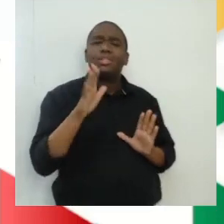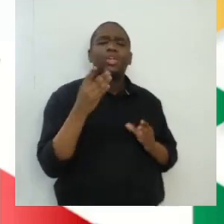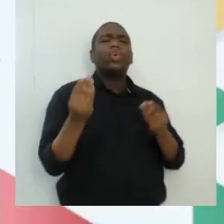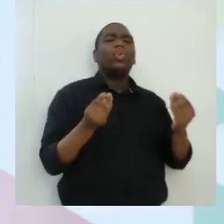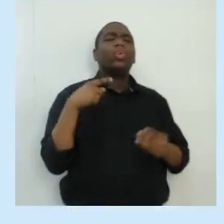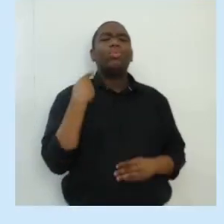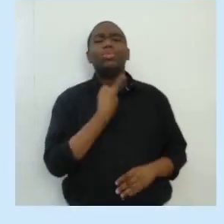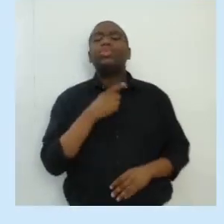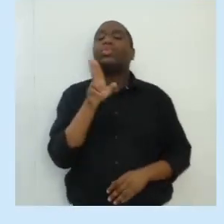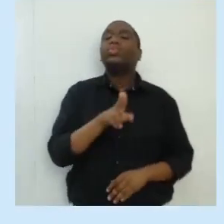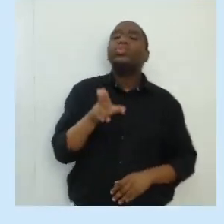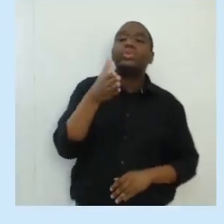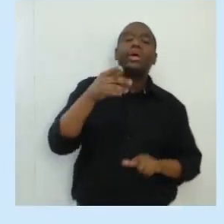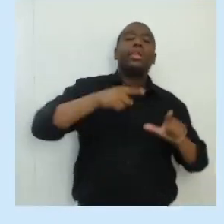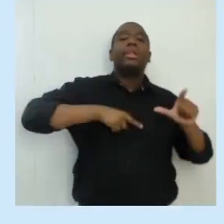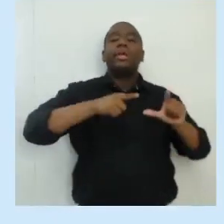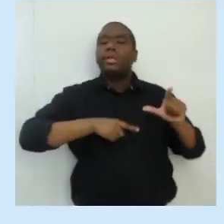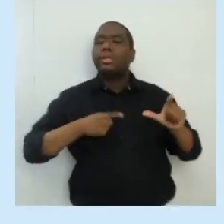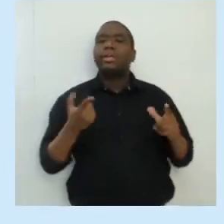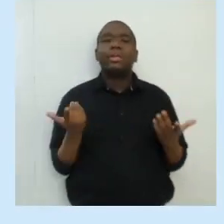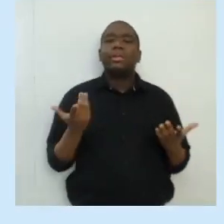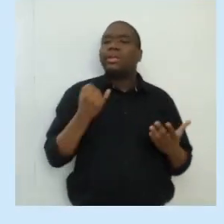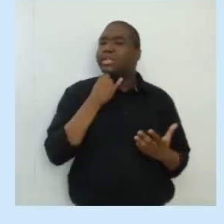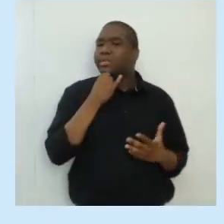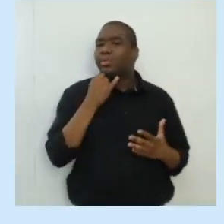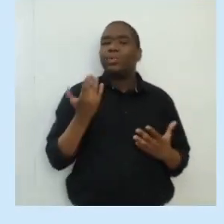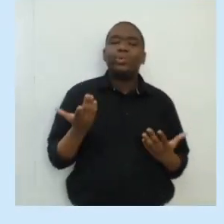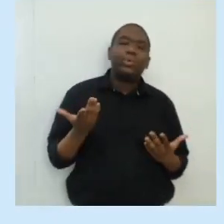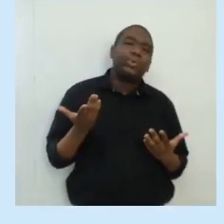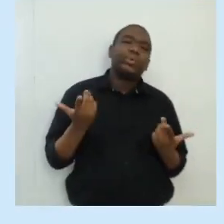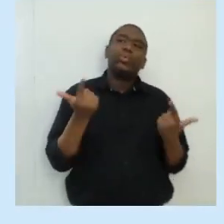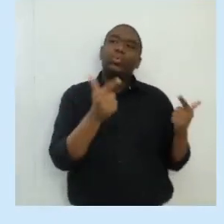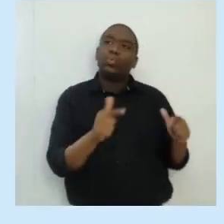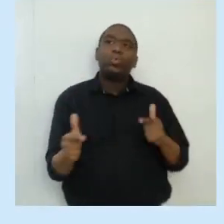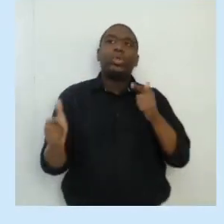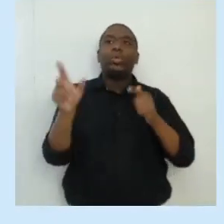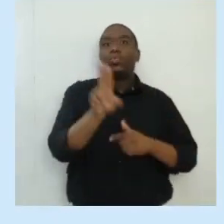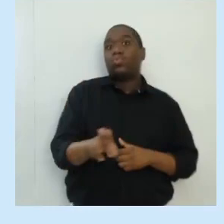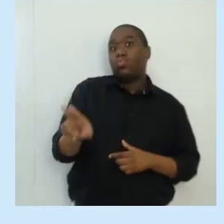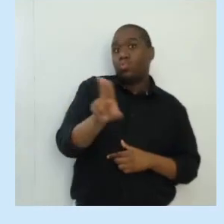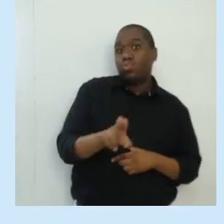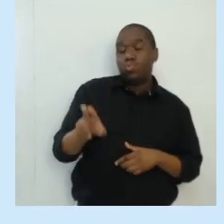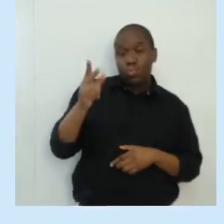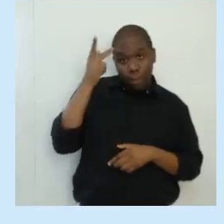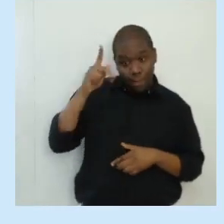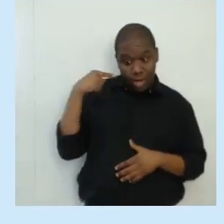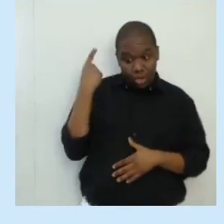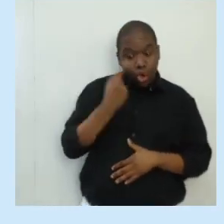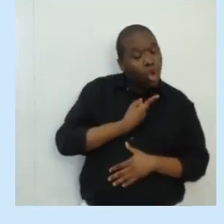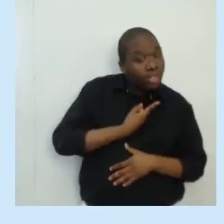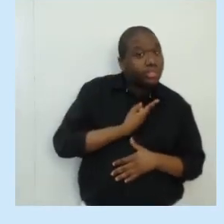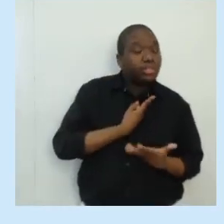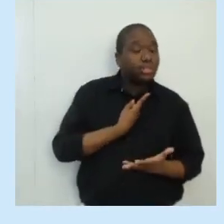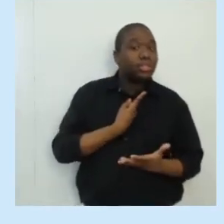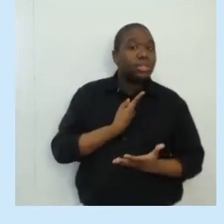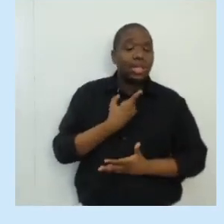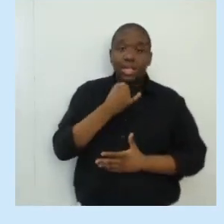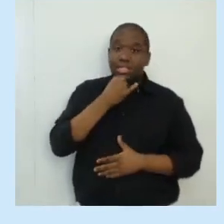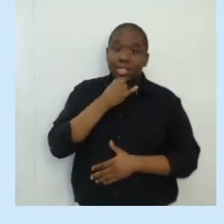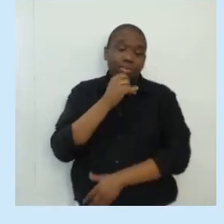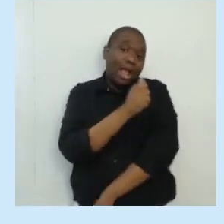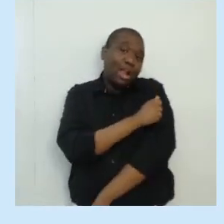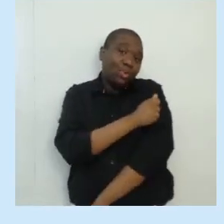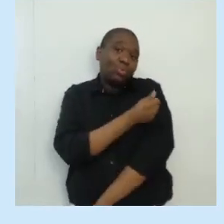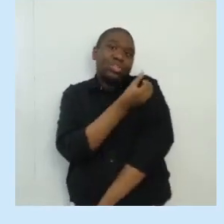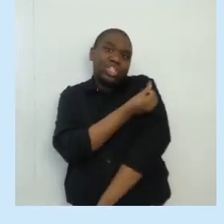essas letras que não tem tanto assim uso para a gente, quando alunos do 6º